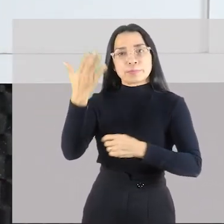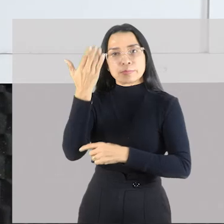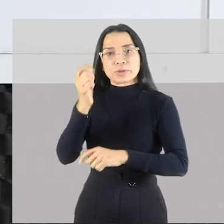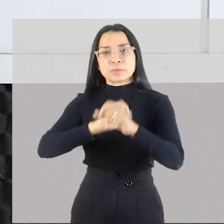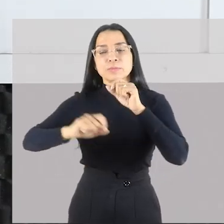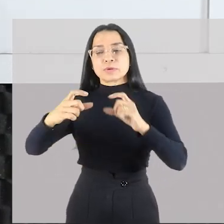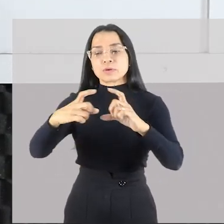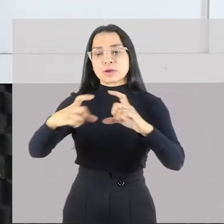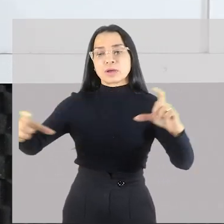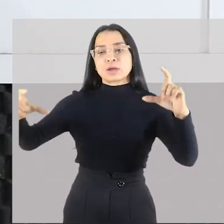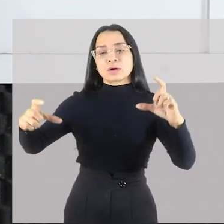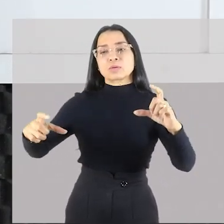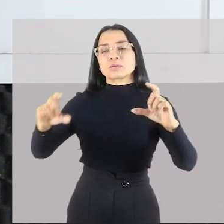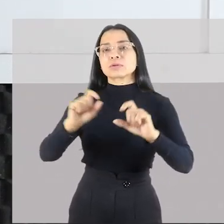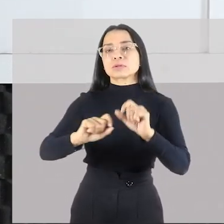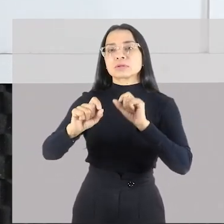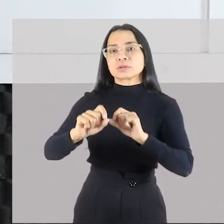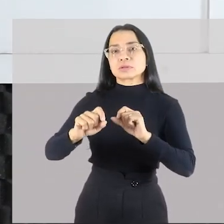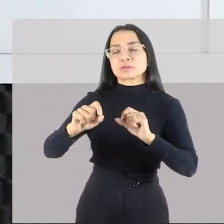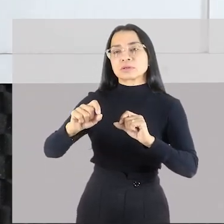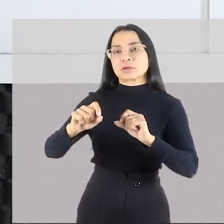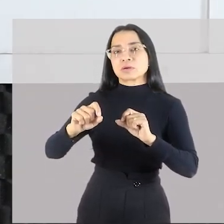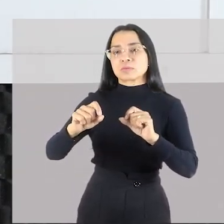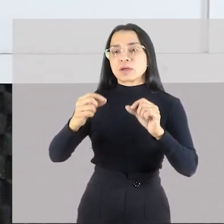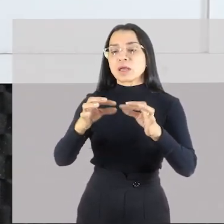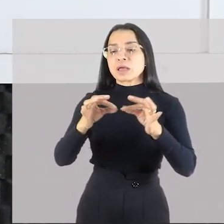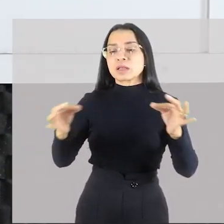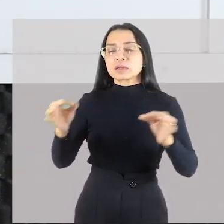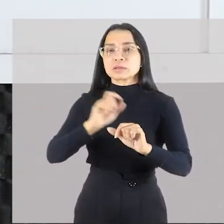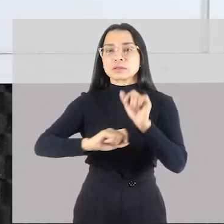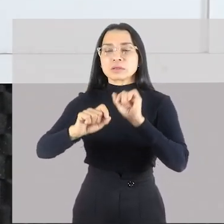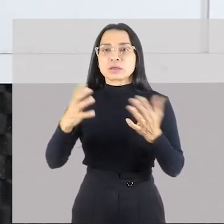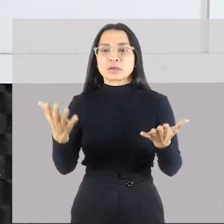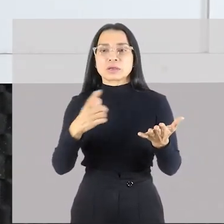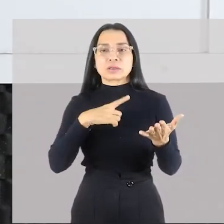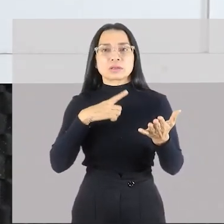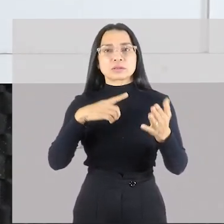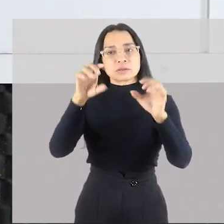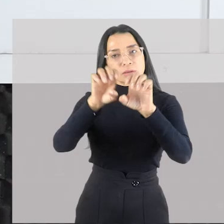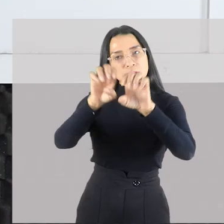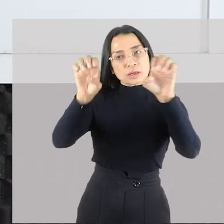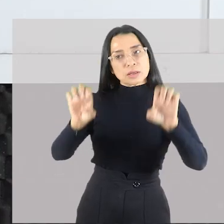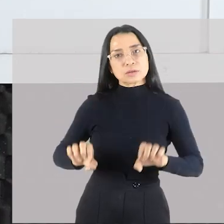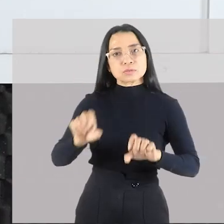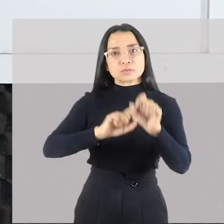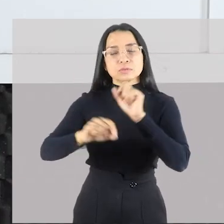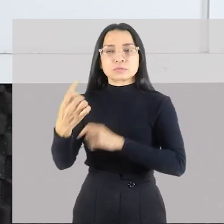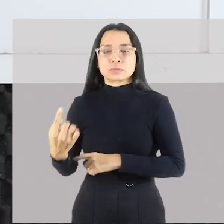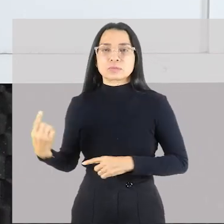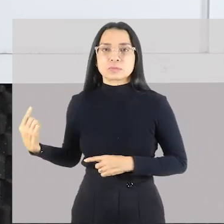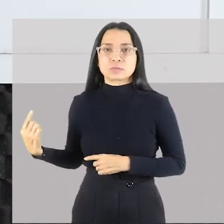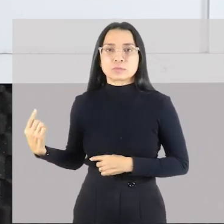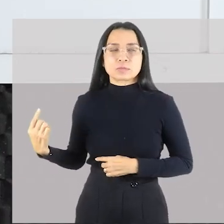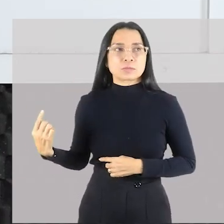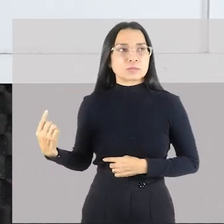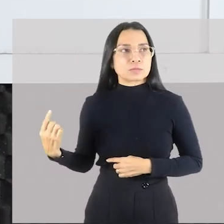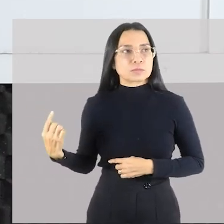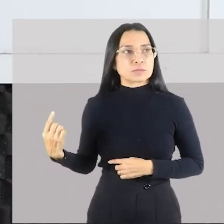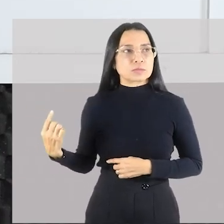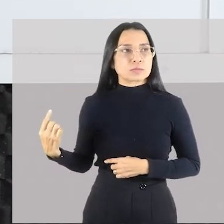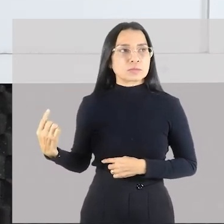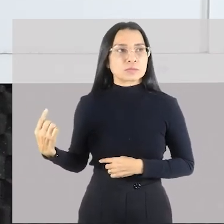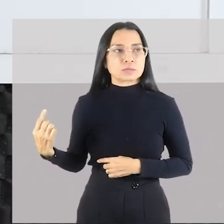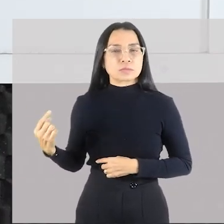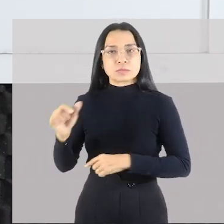uma equação linear, tá? Uma equação linear, ela tem essa estrutura aqui, ó. A,